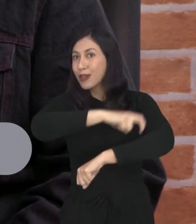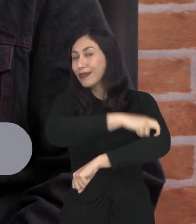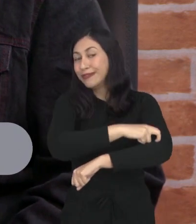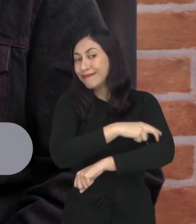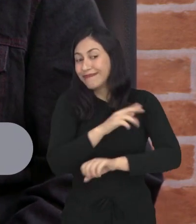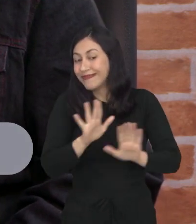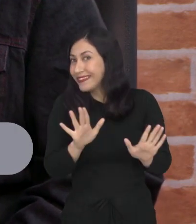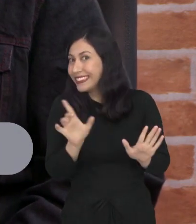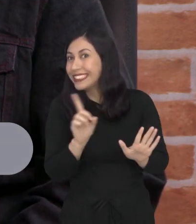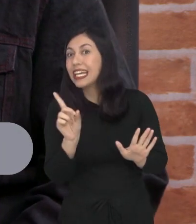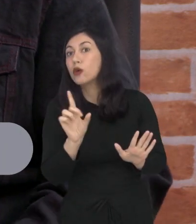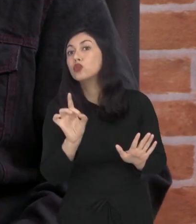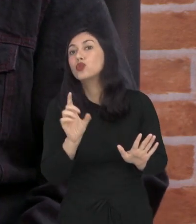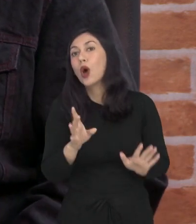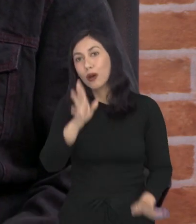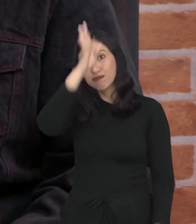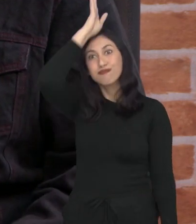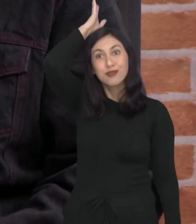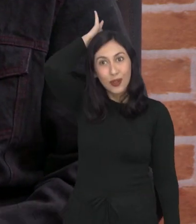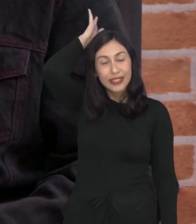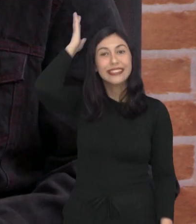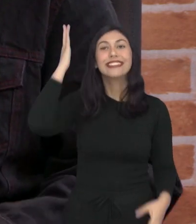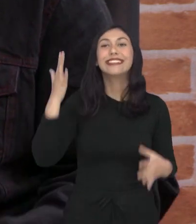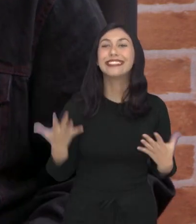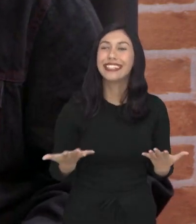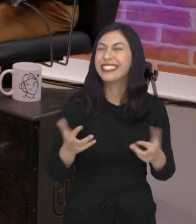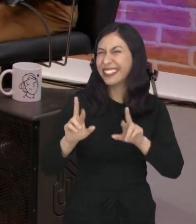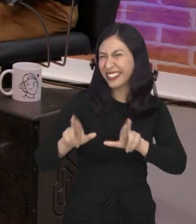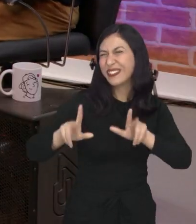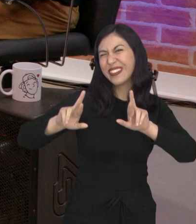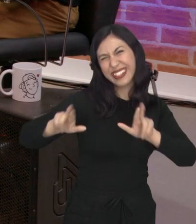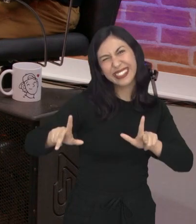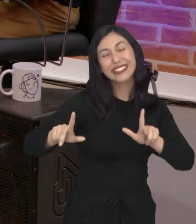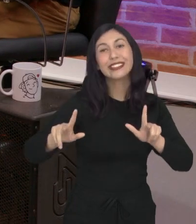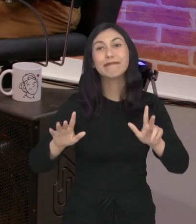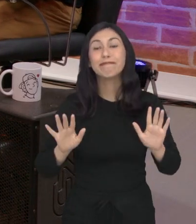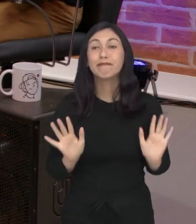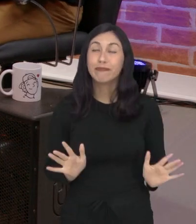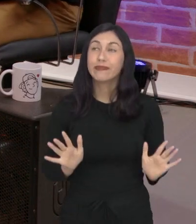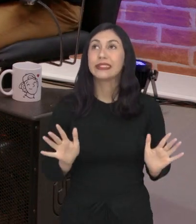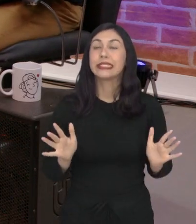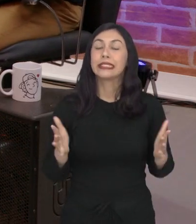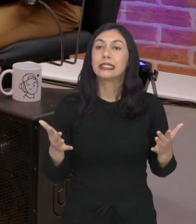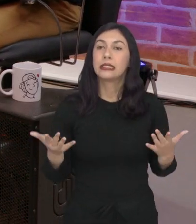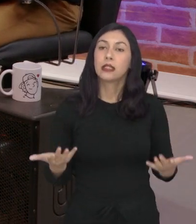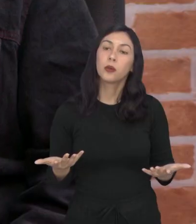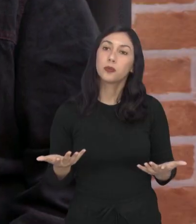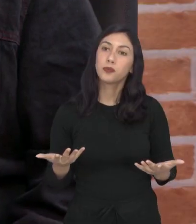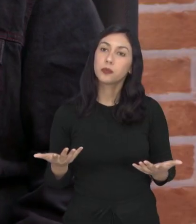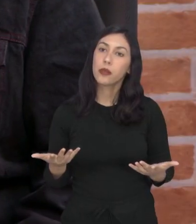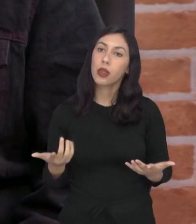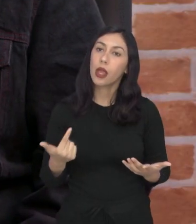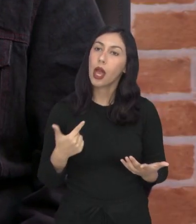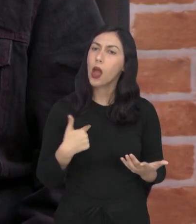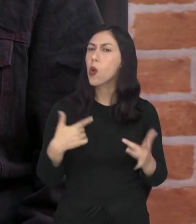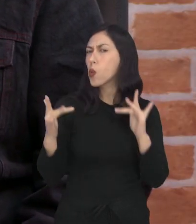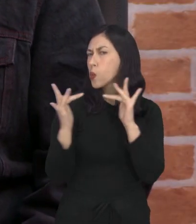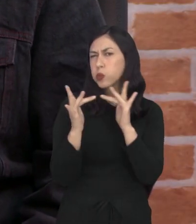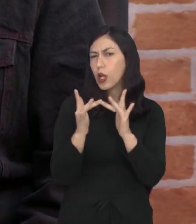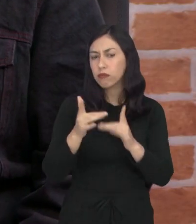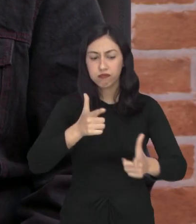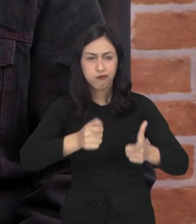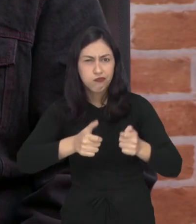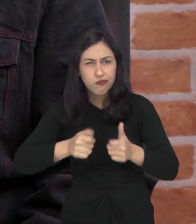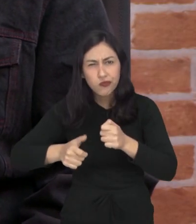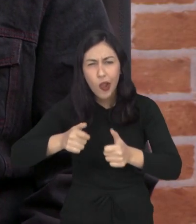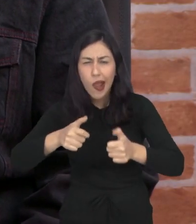que é fã aí da Nintendo, eu não cresci com o Mario, eu cresci com o Sonic. É um pouco diferente, tem essa questão. Mas eu sempre tive